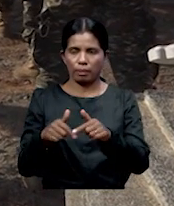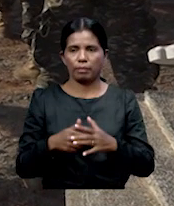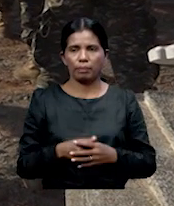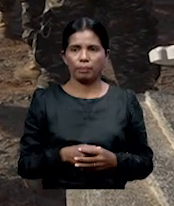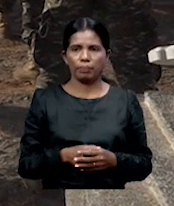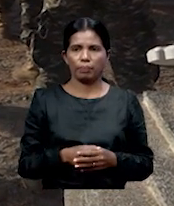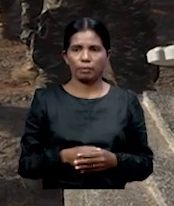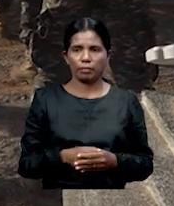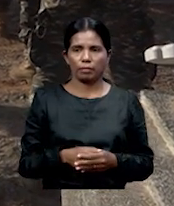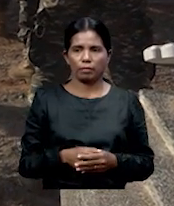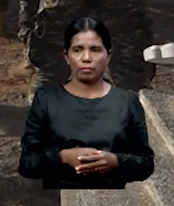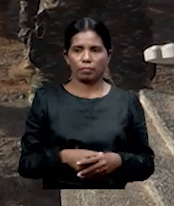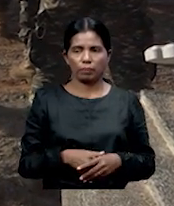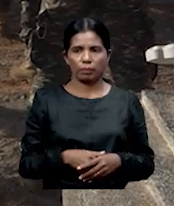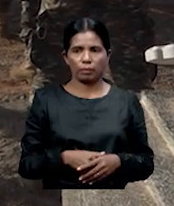Fogo!